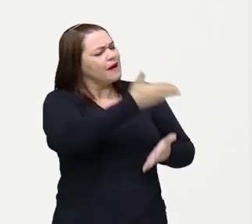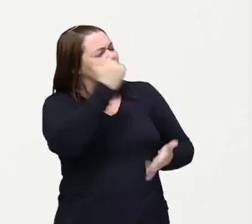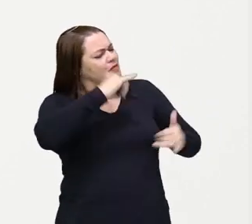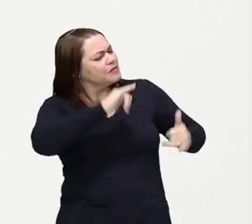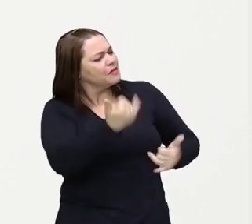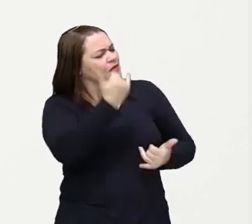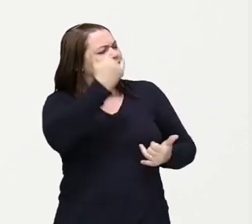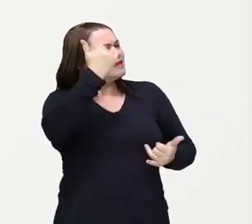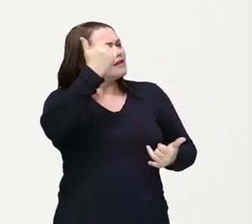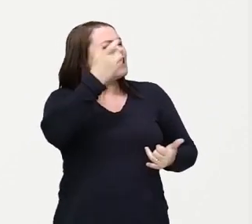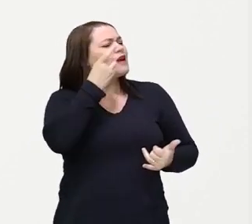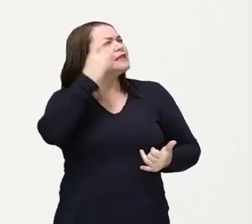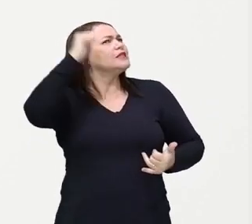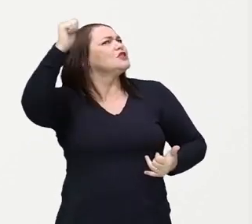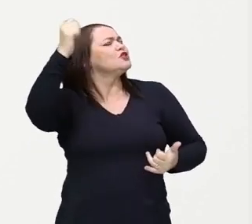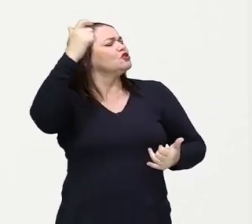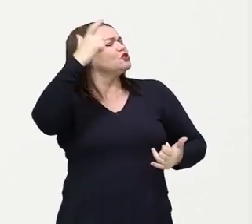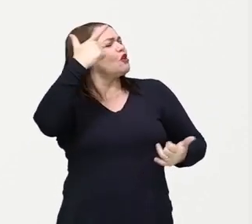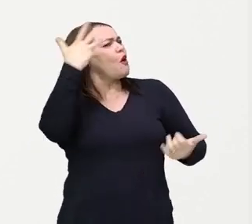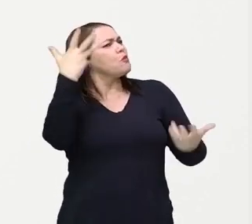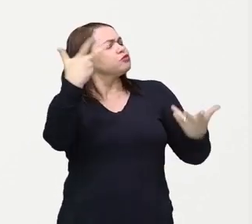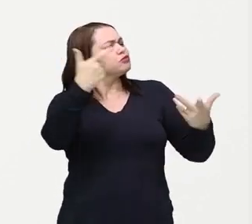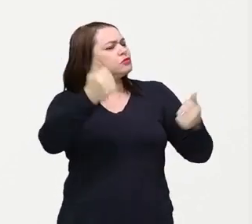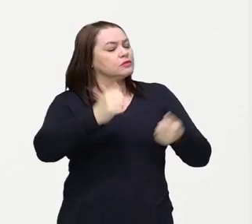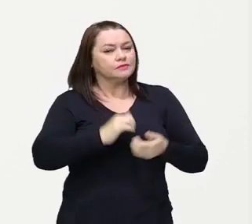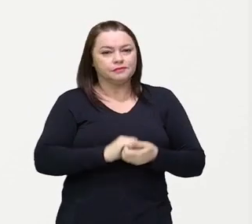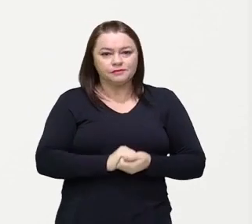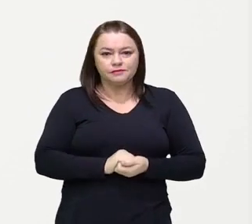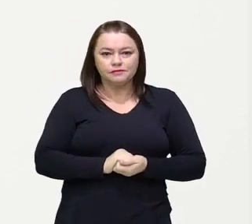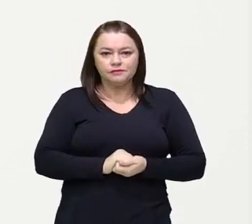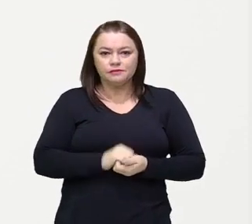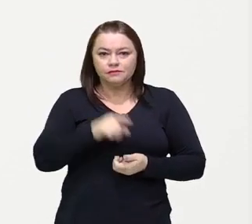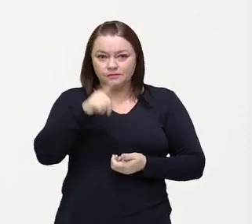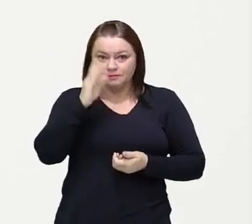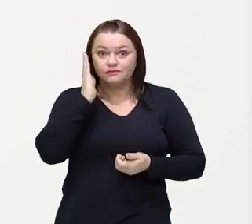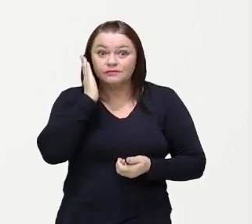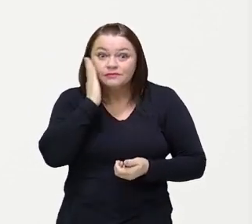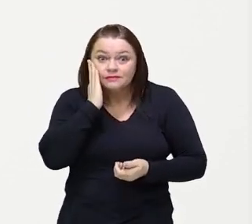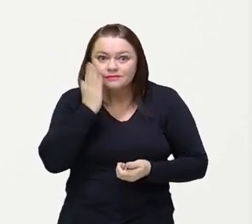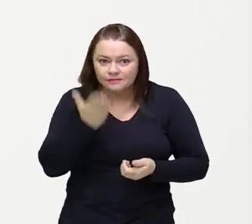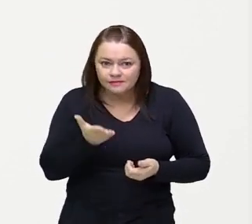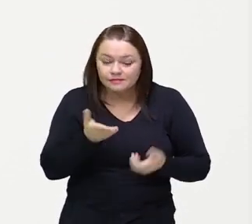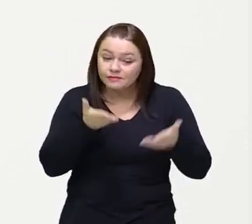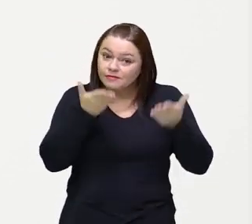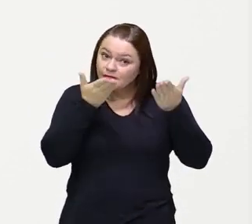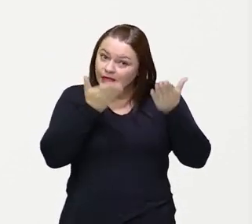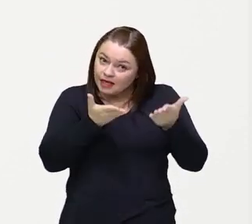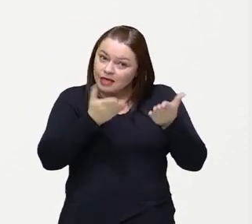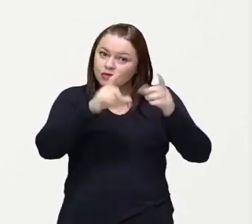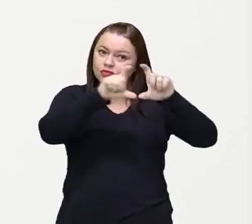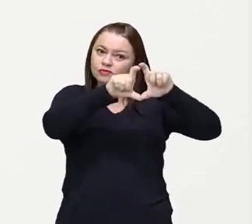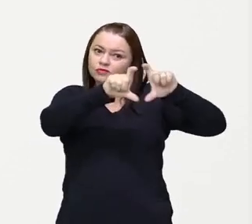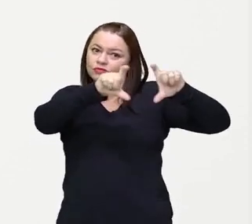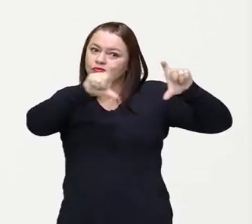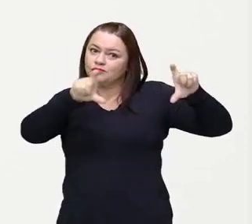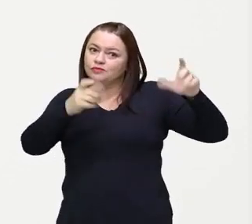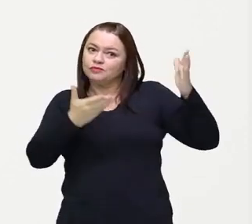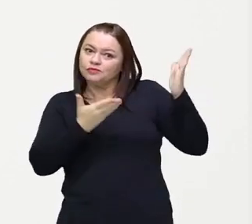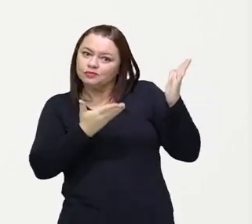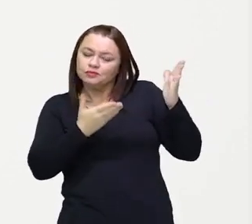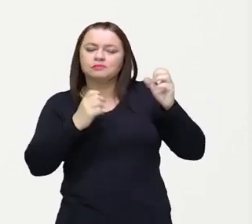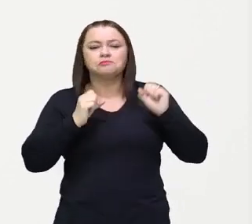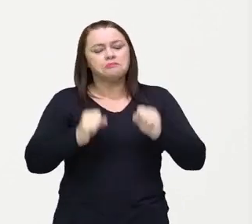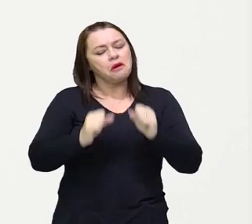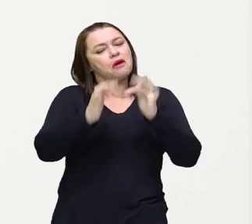ó. Vocês entenderam aqui, não é? Isso aqui pode ser uma frase, crianças. Não é? A frase não diz que para